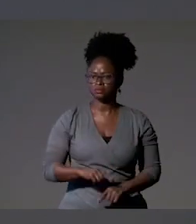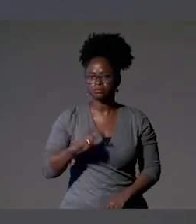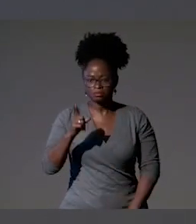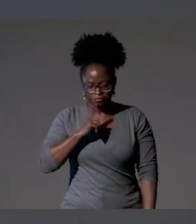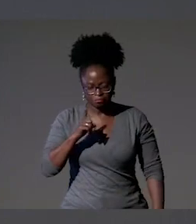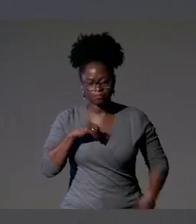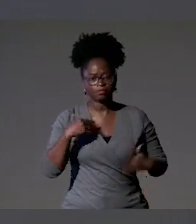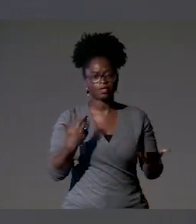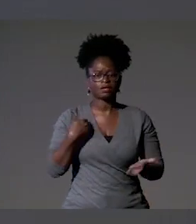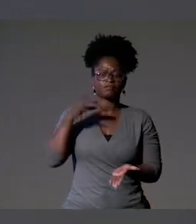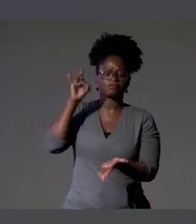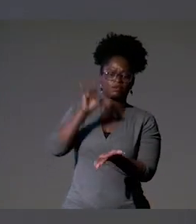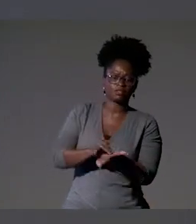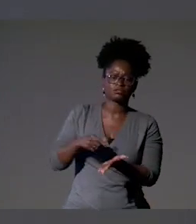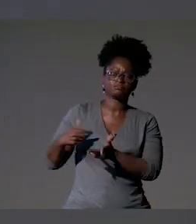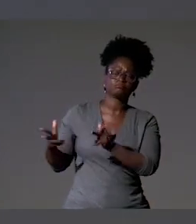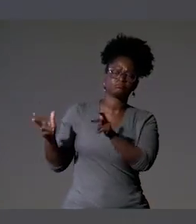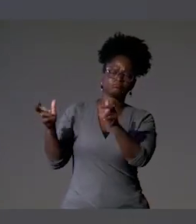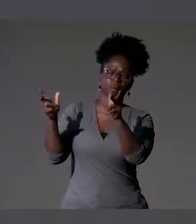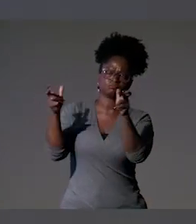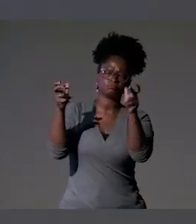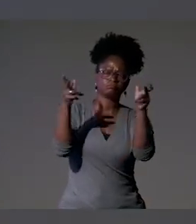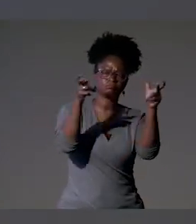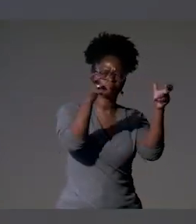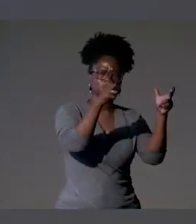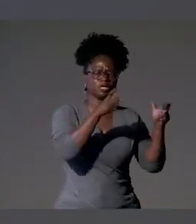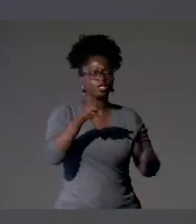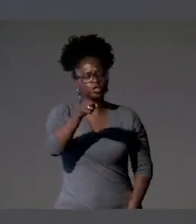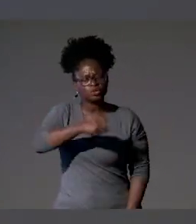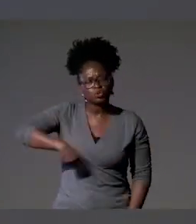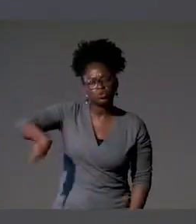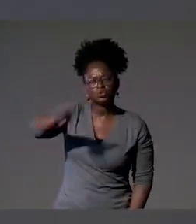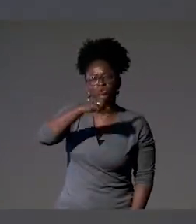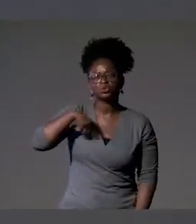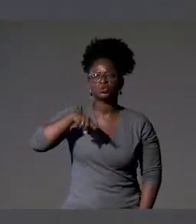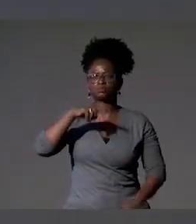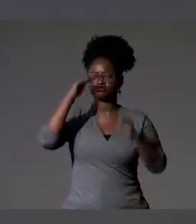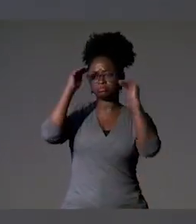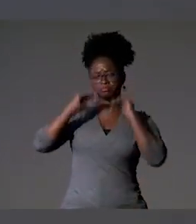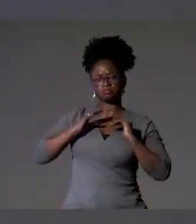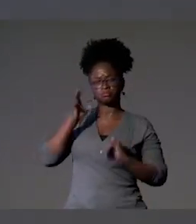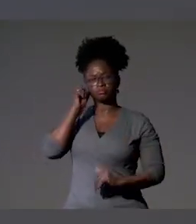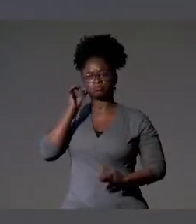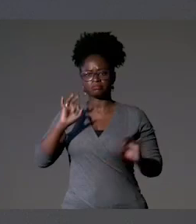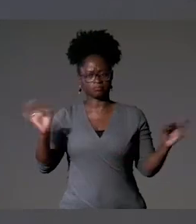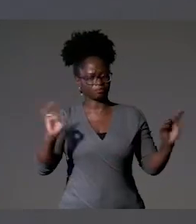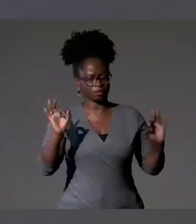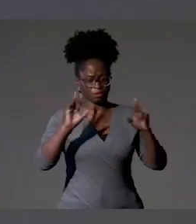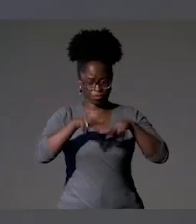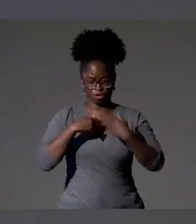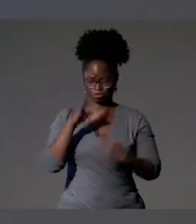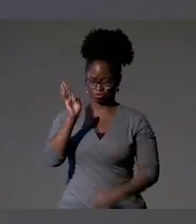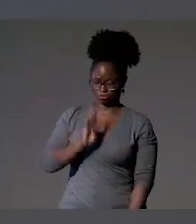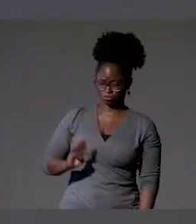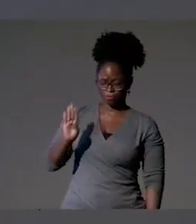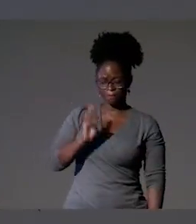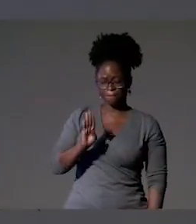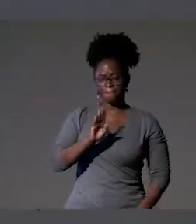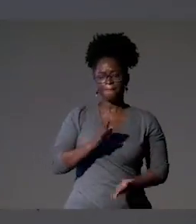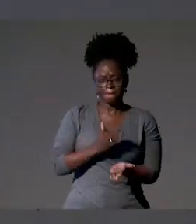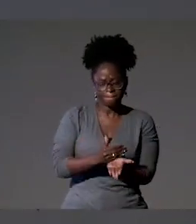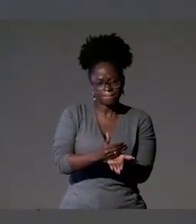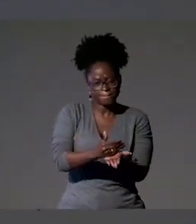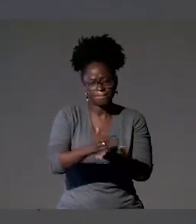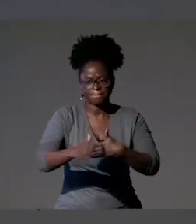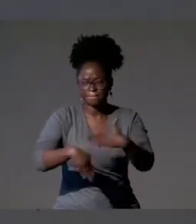Então, na verdade, a gente vai vendo como nós fomos perdendo essa noção e esse respeito pelo aspecto biológico nosso. E aí se descobriu